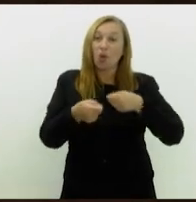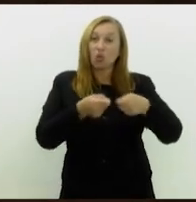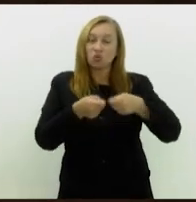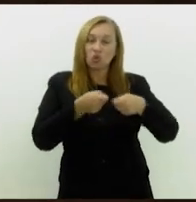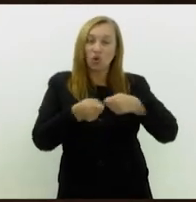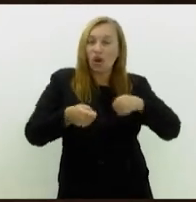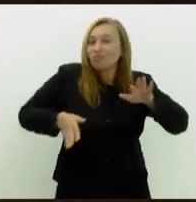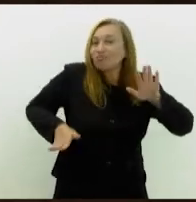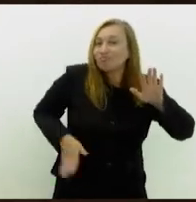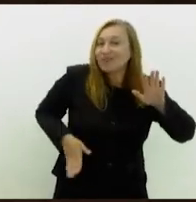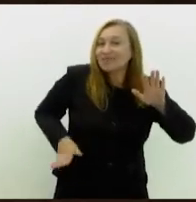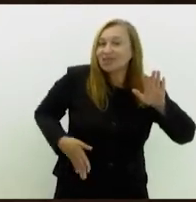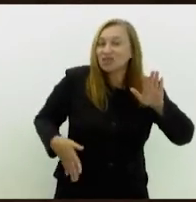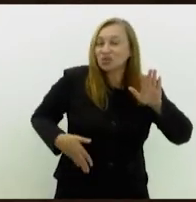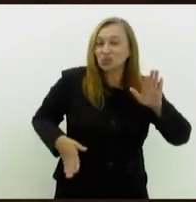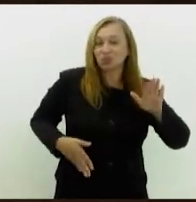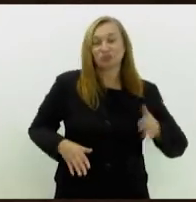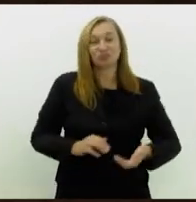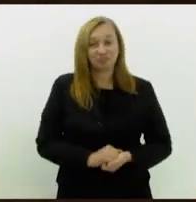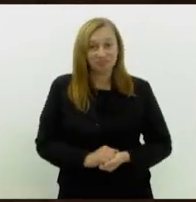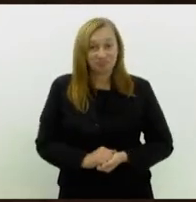por narcotraficantes